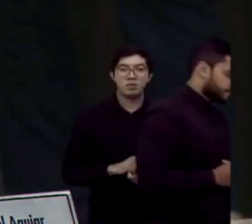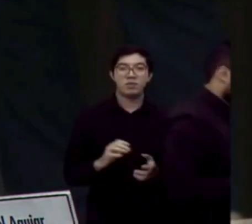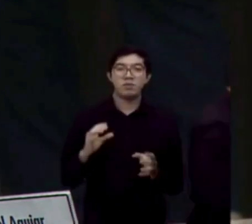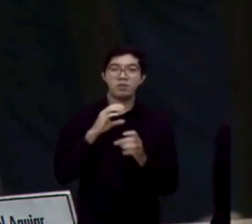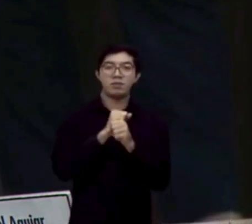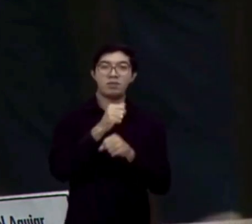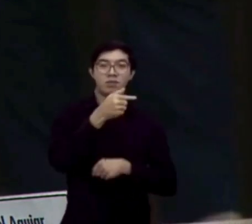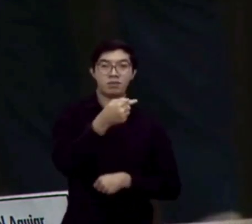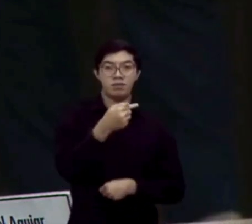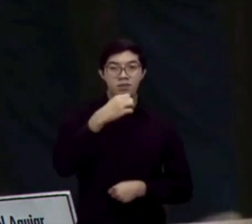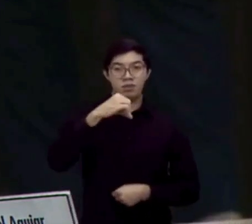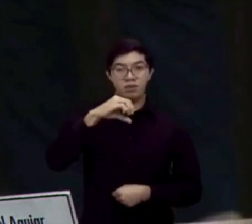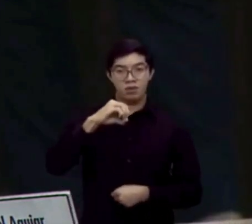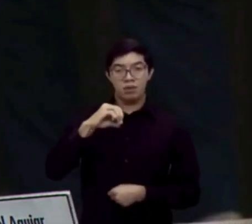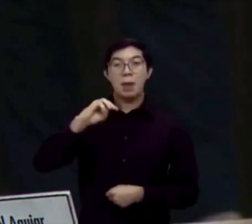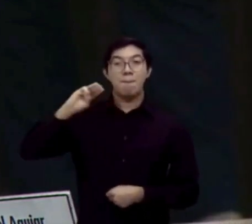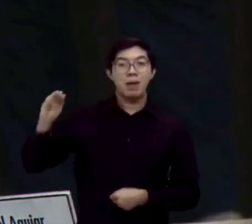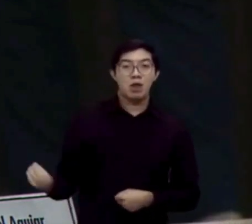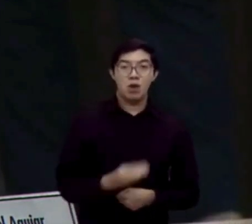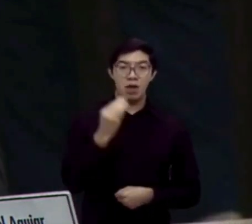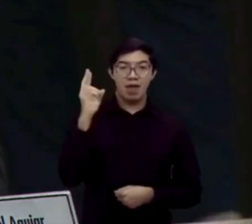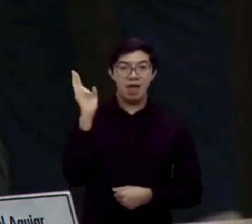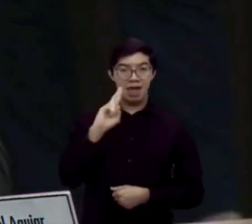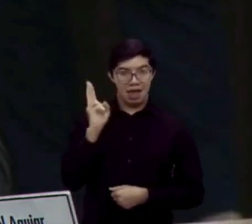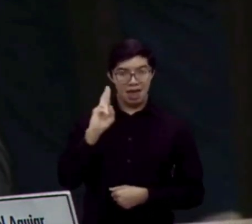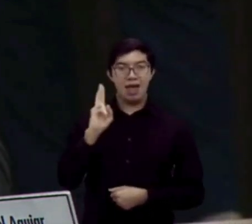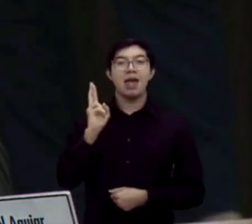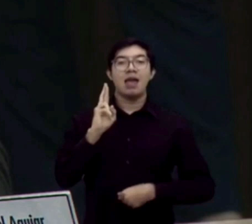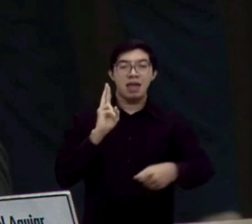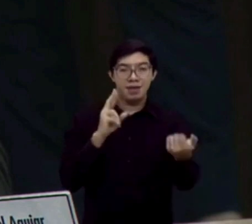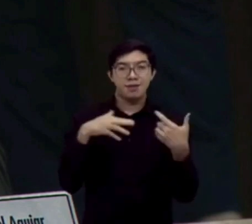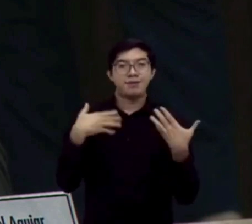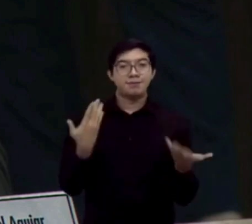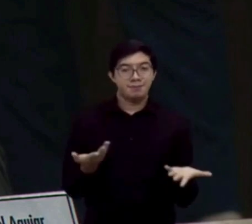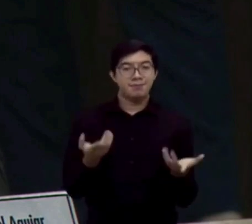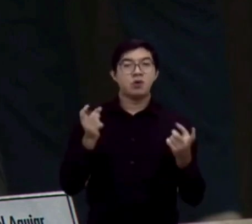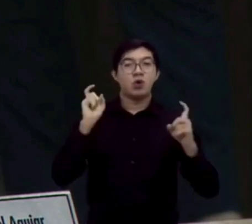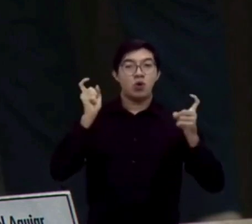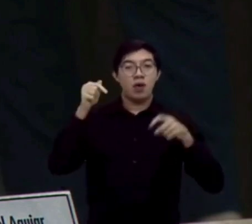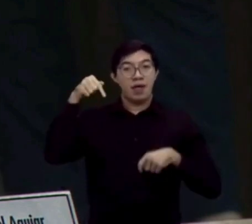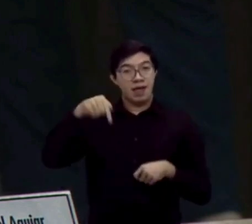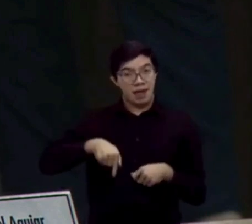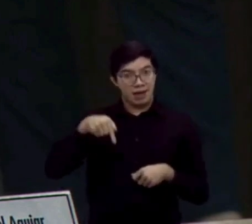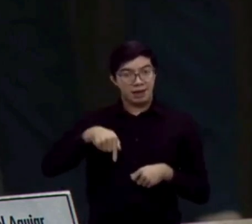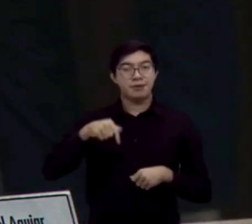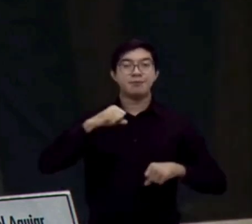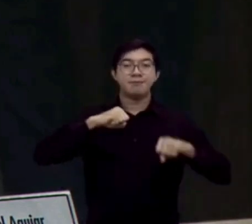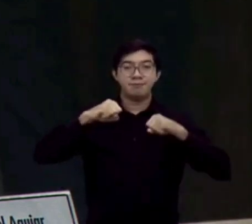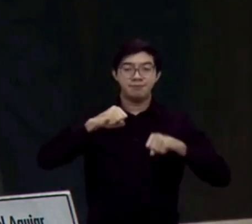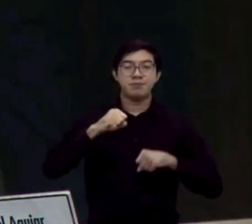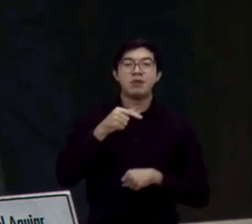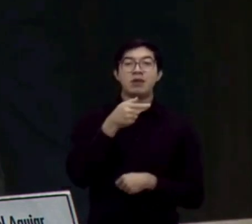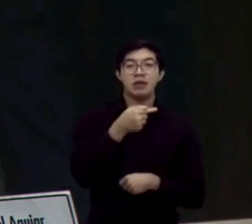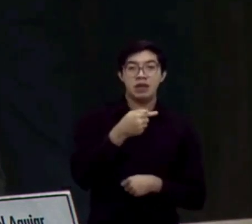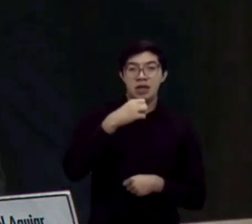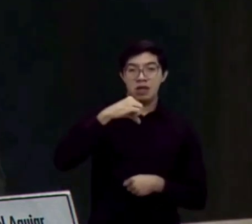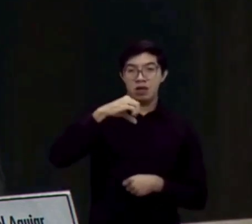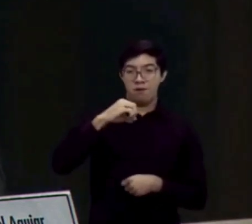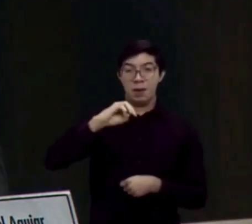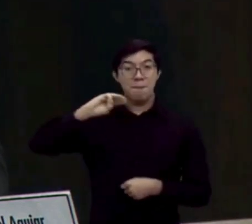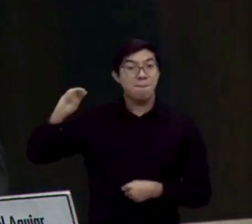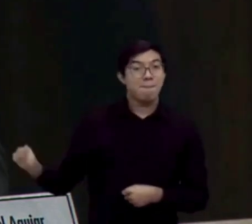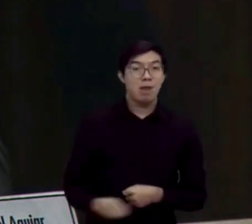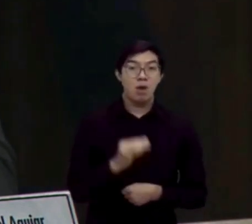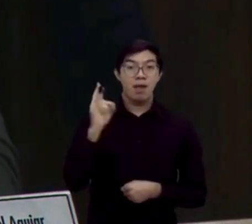790 milhões de reais. É isso que está sendo pautado aqui para ser votado, o empréstimo de 790 milhões de